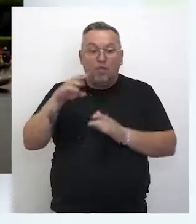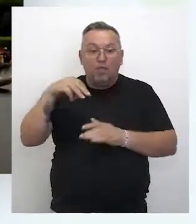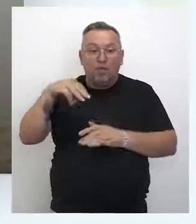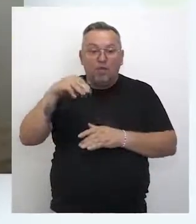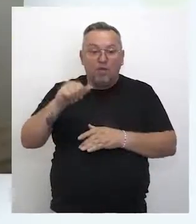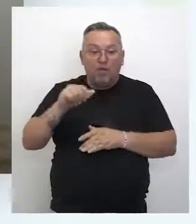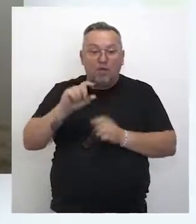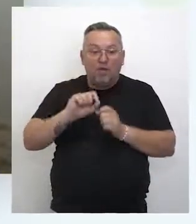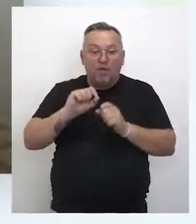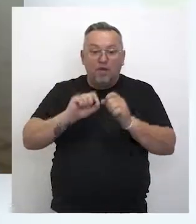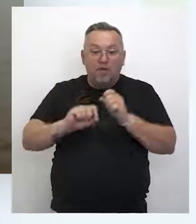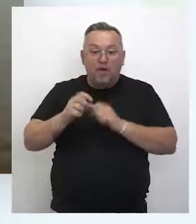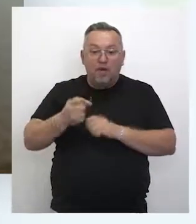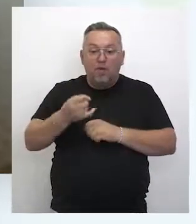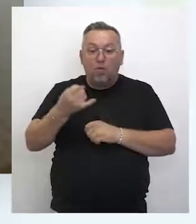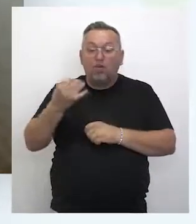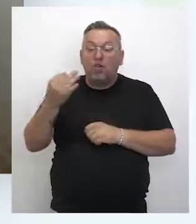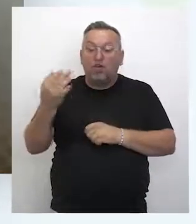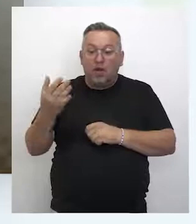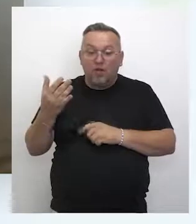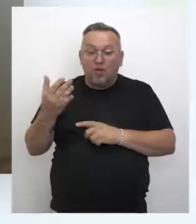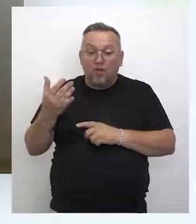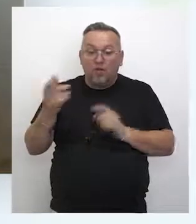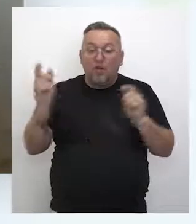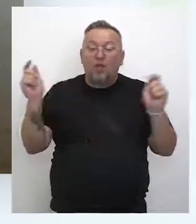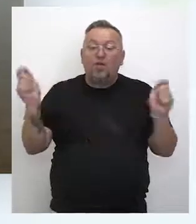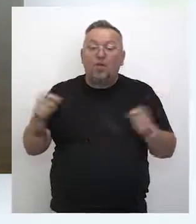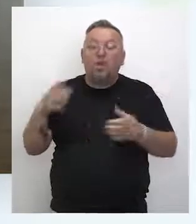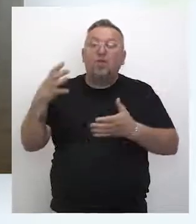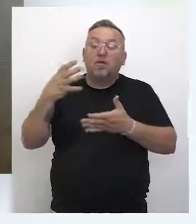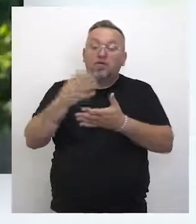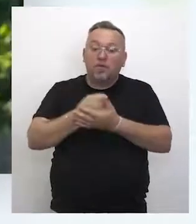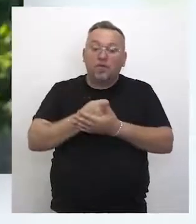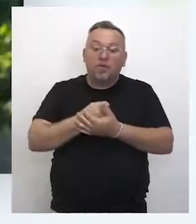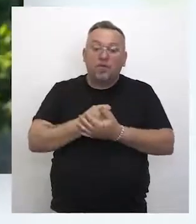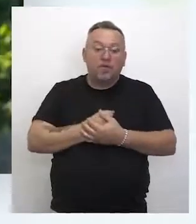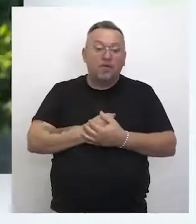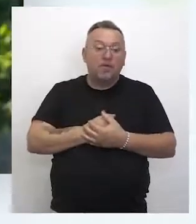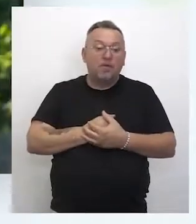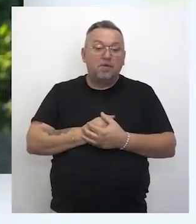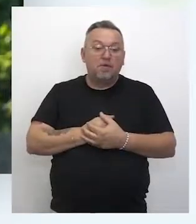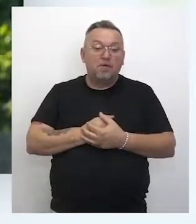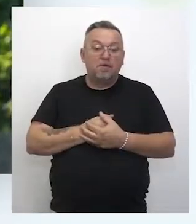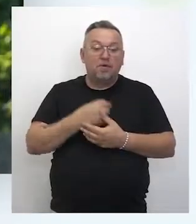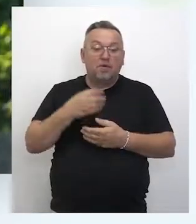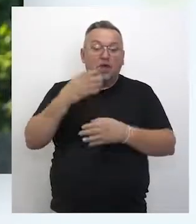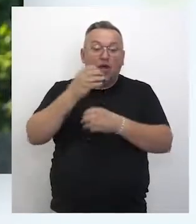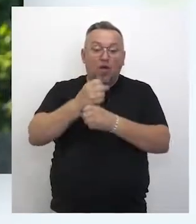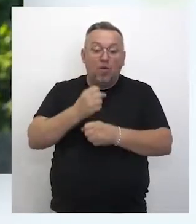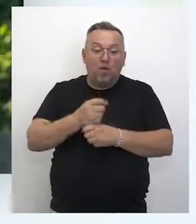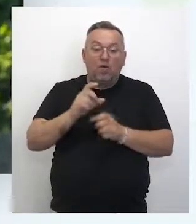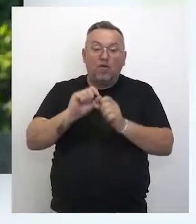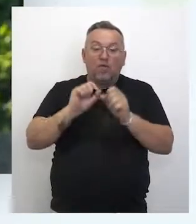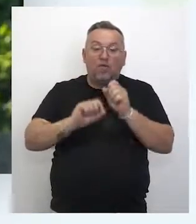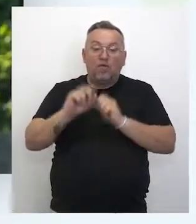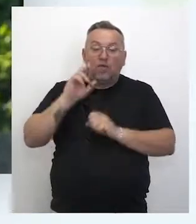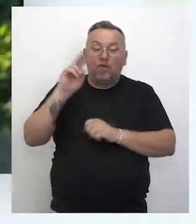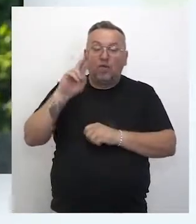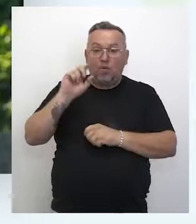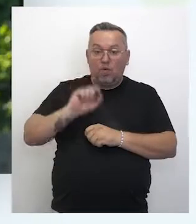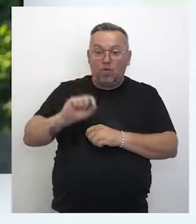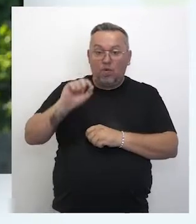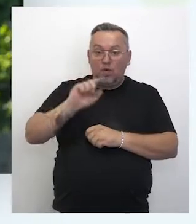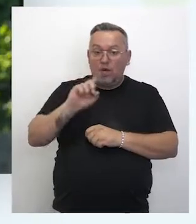estabelece até a quantidade de peixes que podem ser capturados. As cotas, elas são estabelecidas levando em consideração